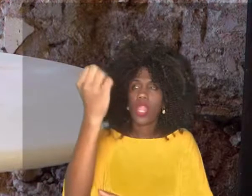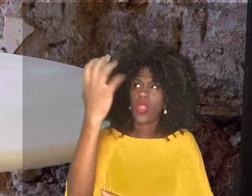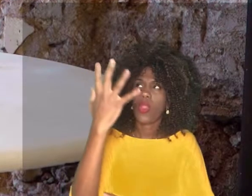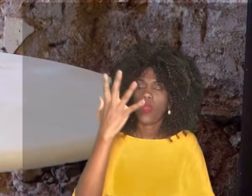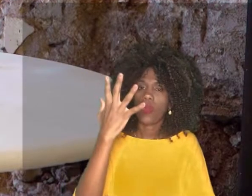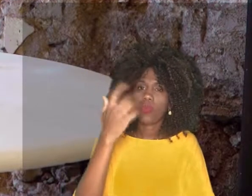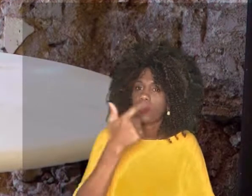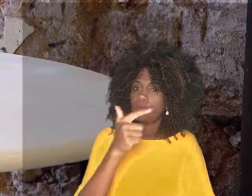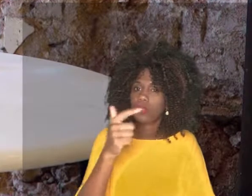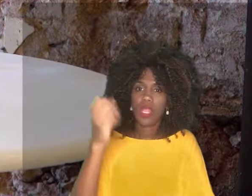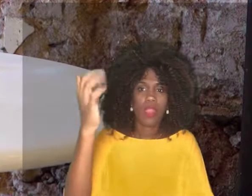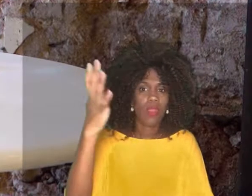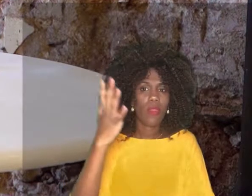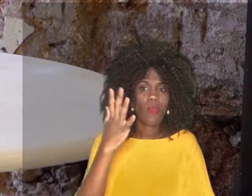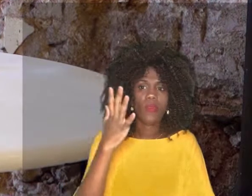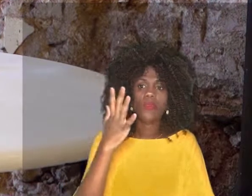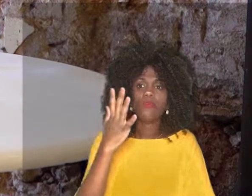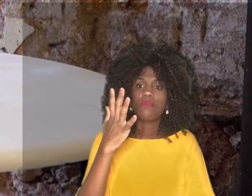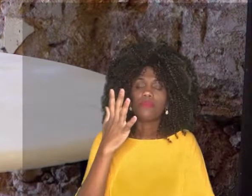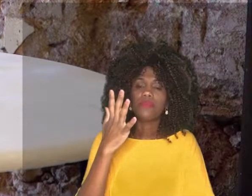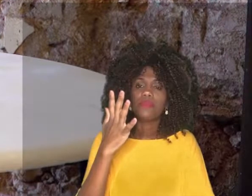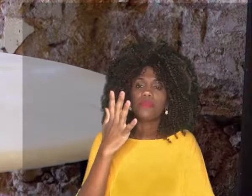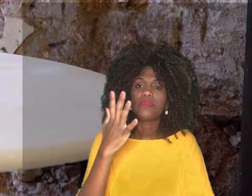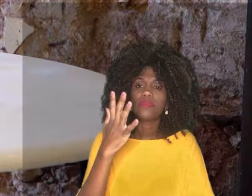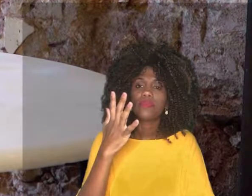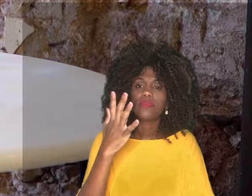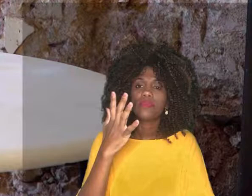que faltava luz, a gente